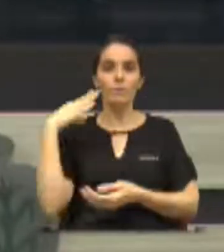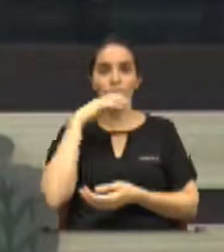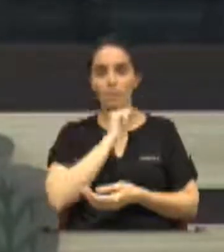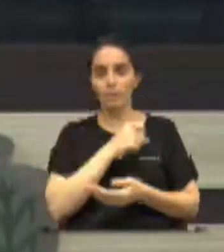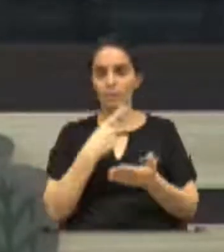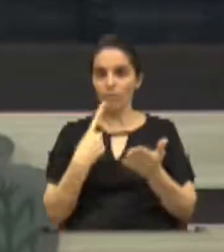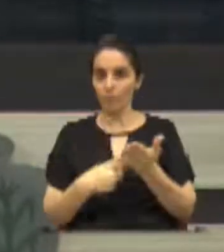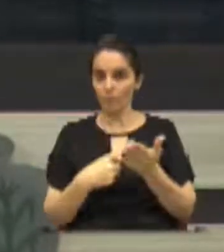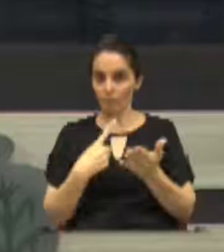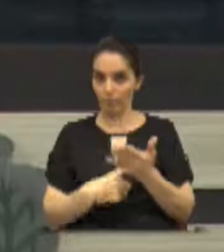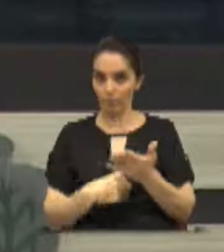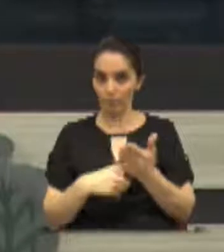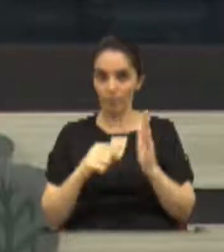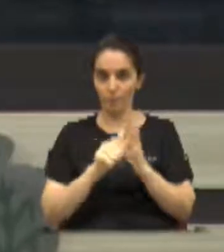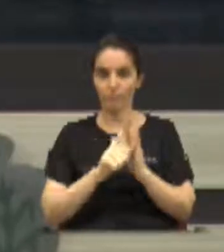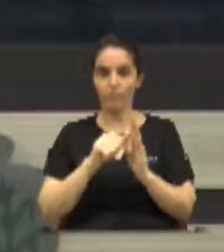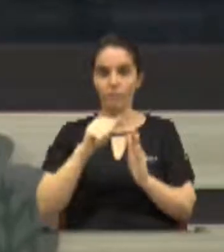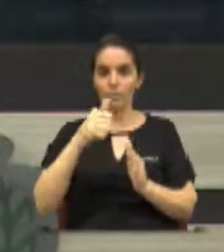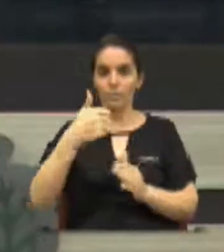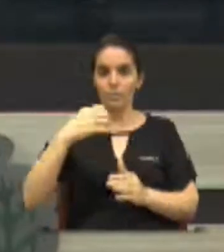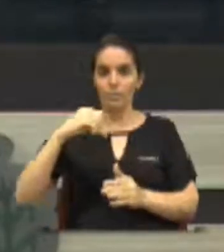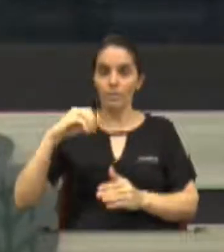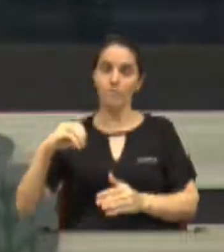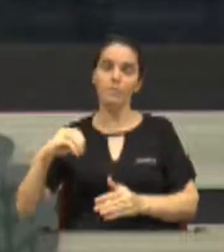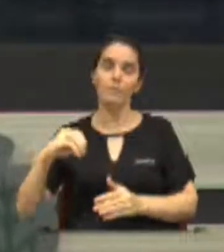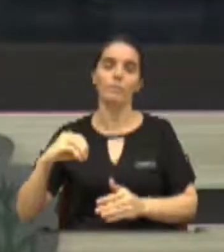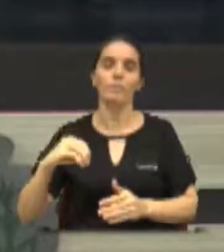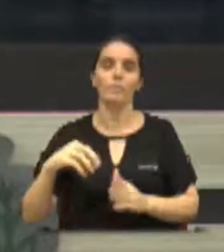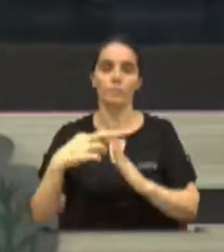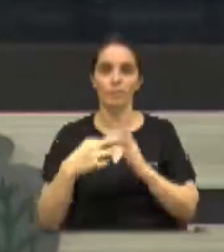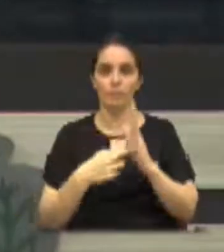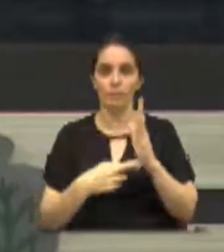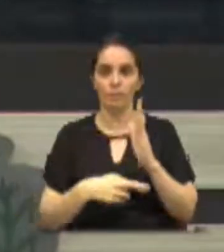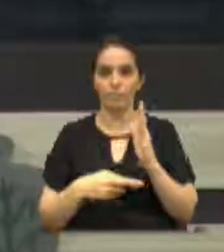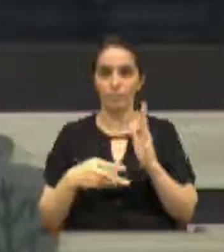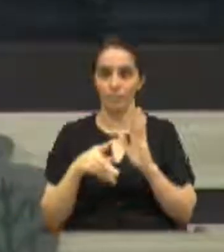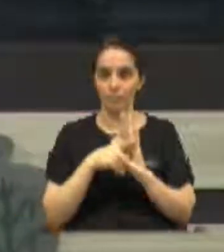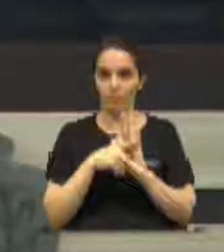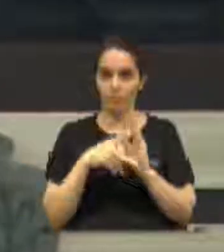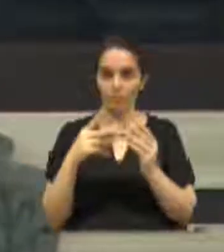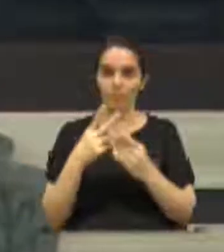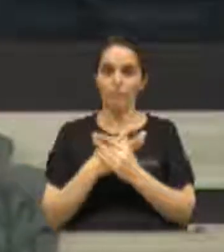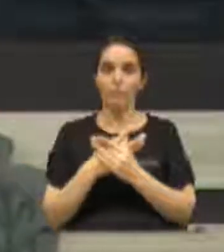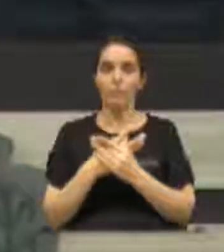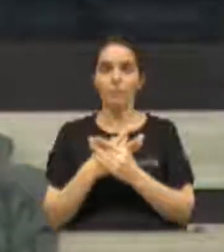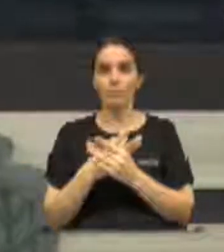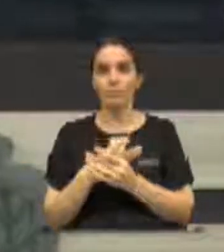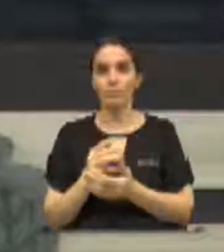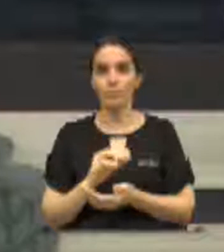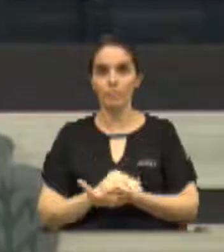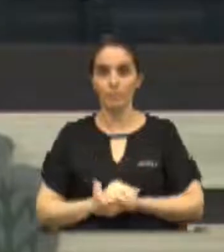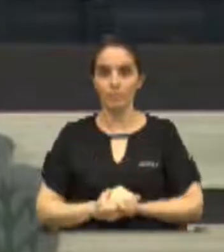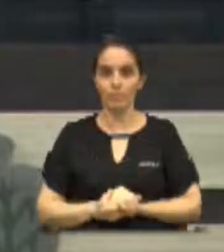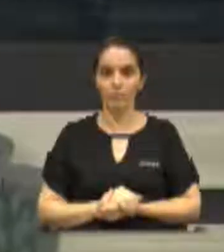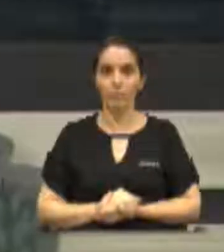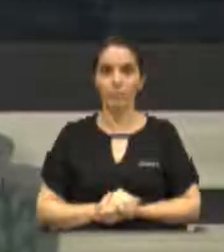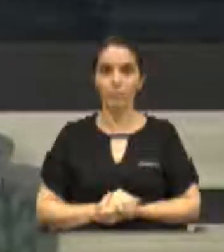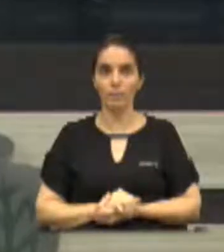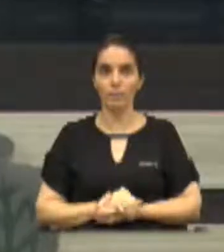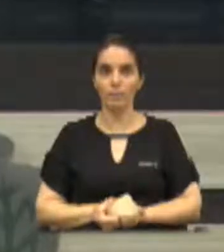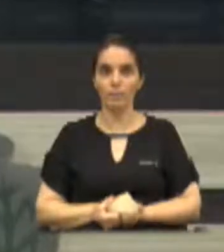conforme dispõe os artigos 190 e seguintes do Regimento Interno da Câmara Municipal de Limeira.